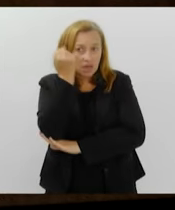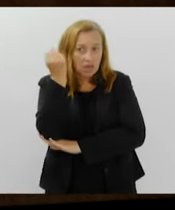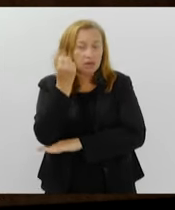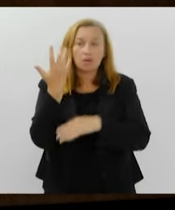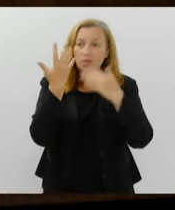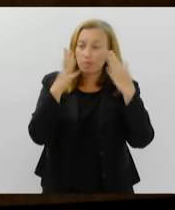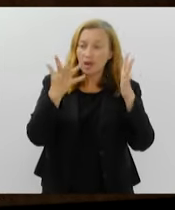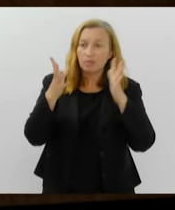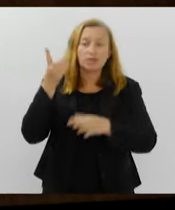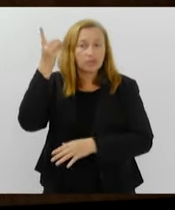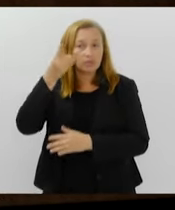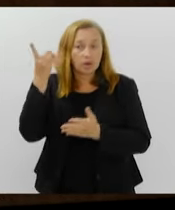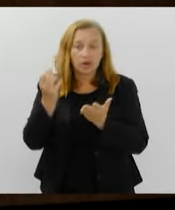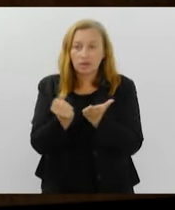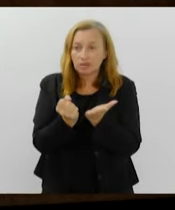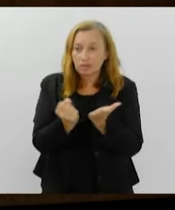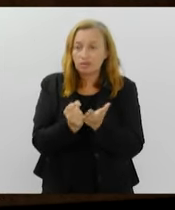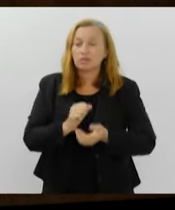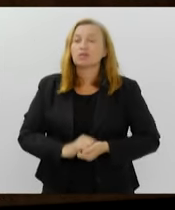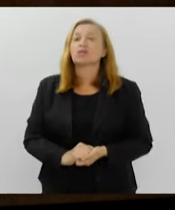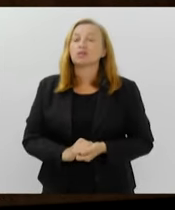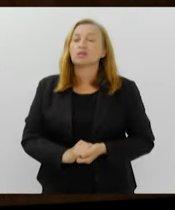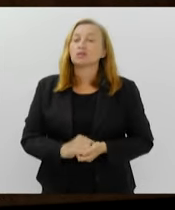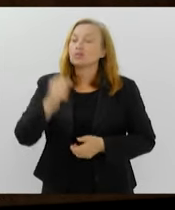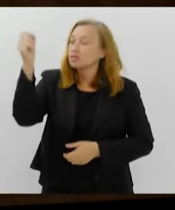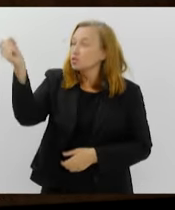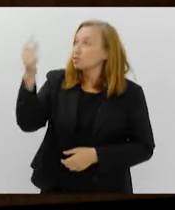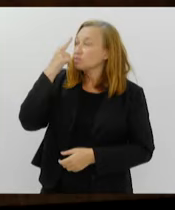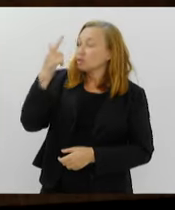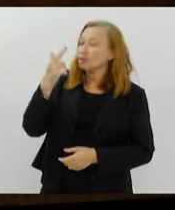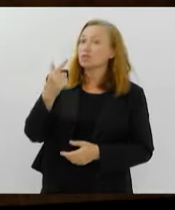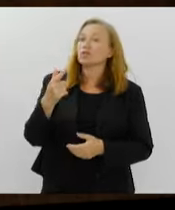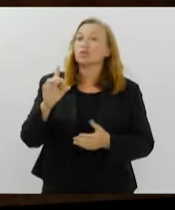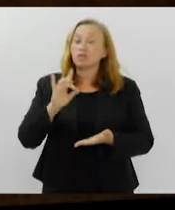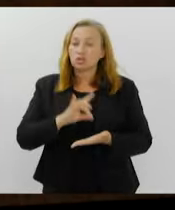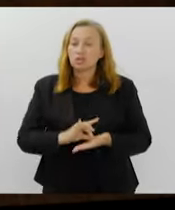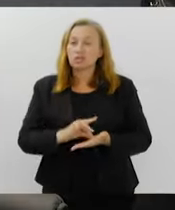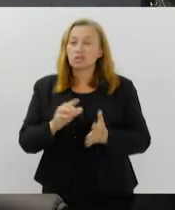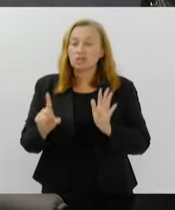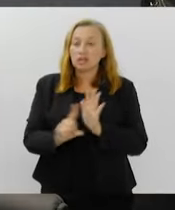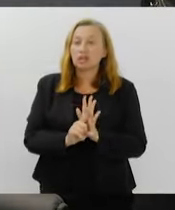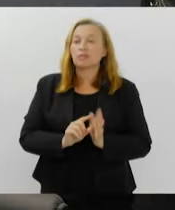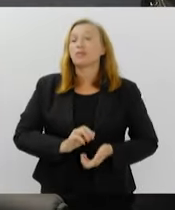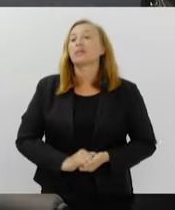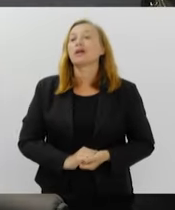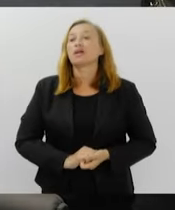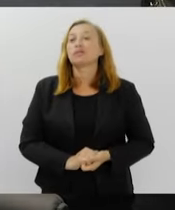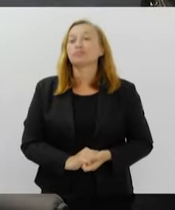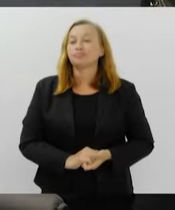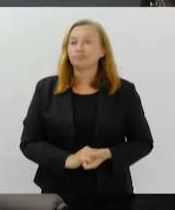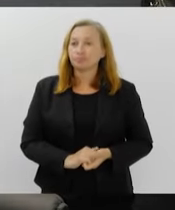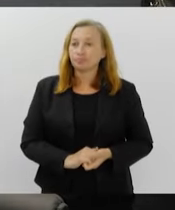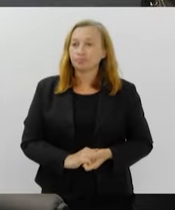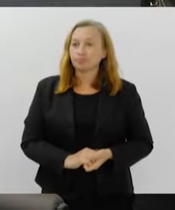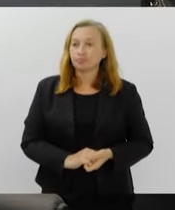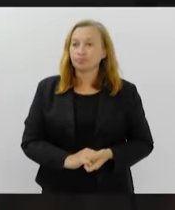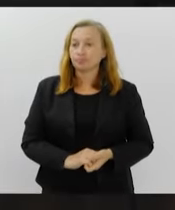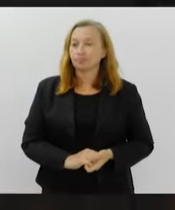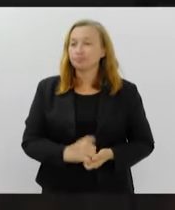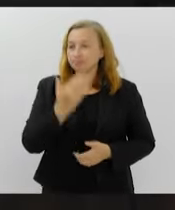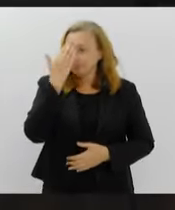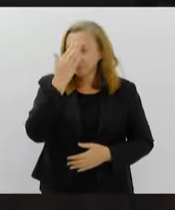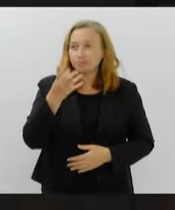parabéns o Deputado Samuel Malafaia que foi inspirador original dessa lei